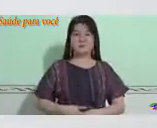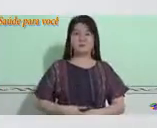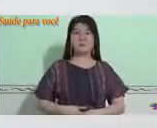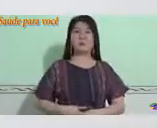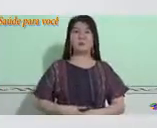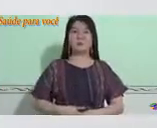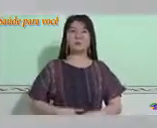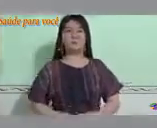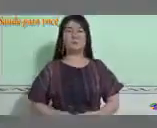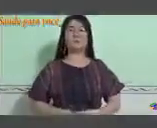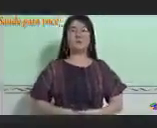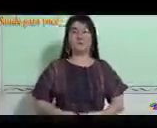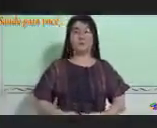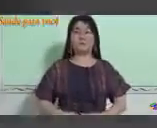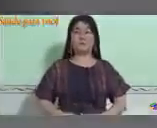2.275 miligramas,